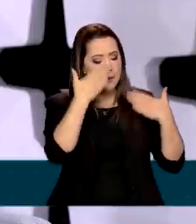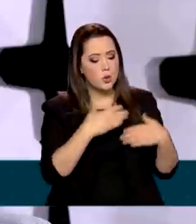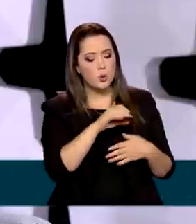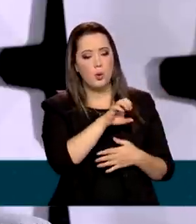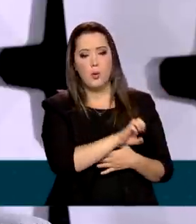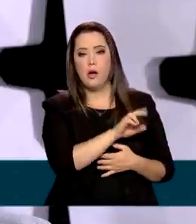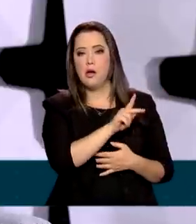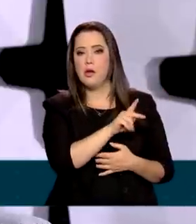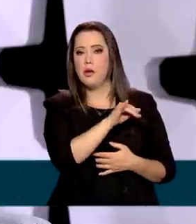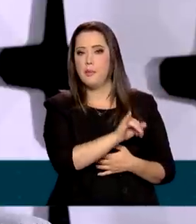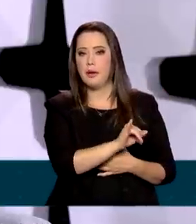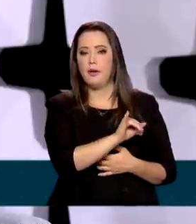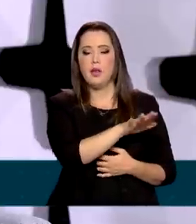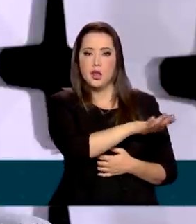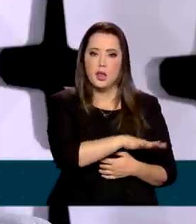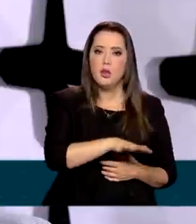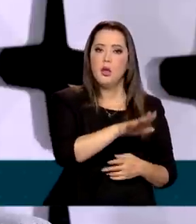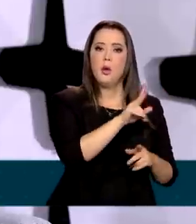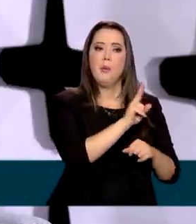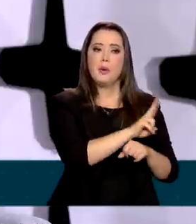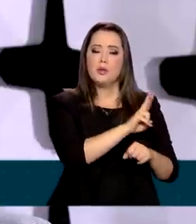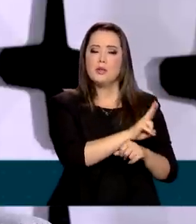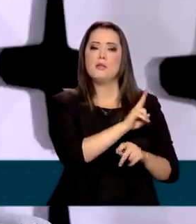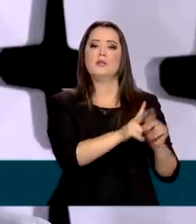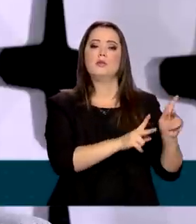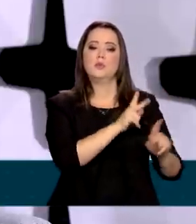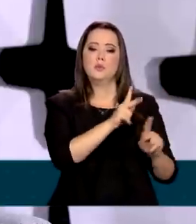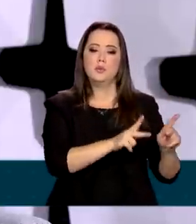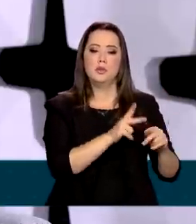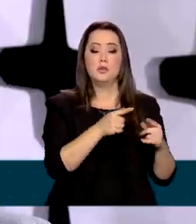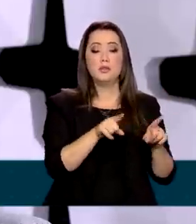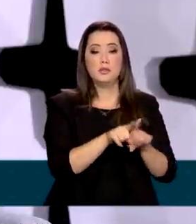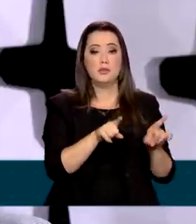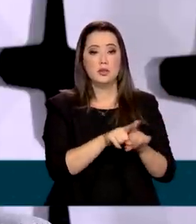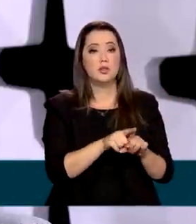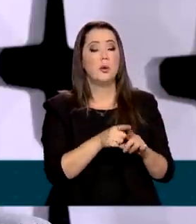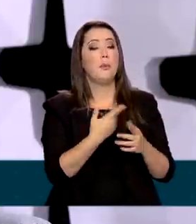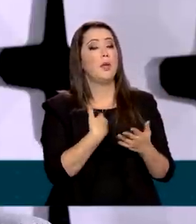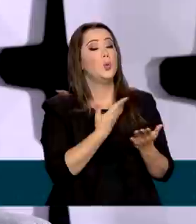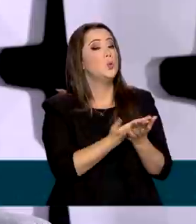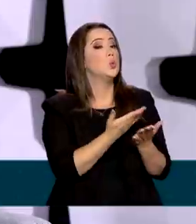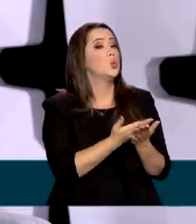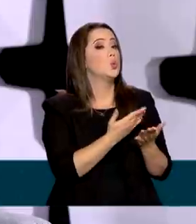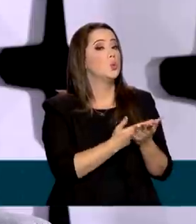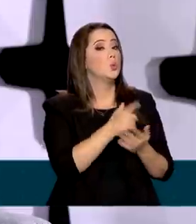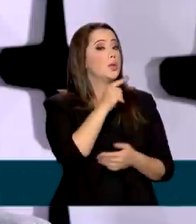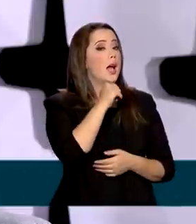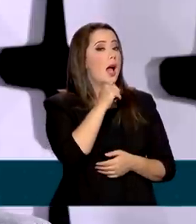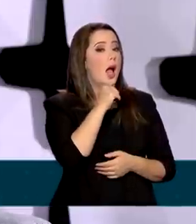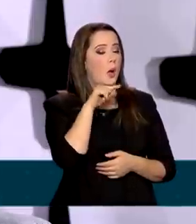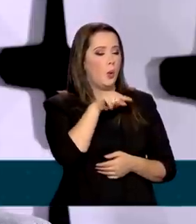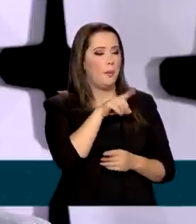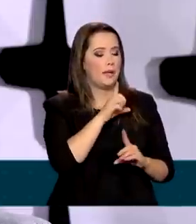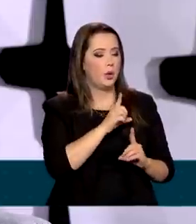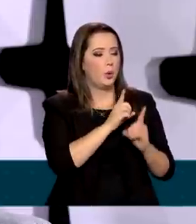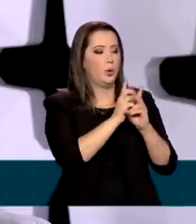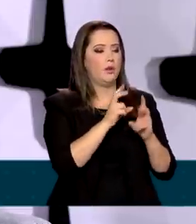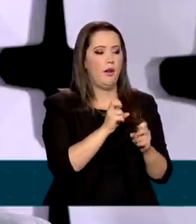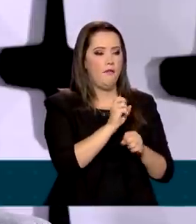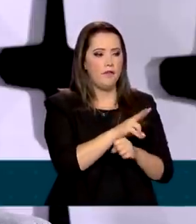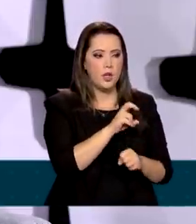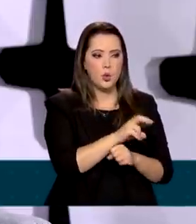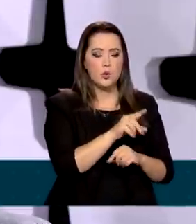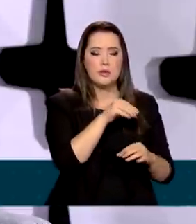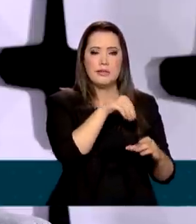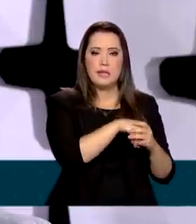coletiva, todo o trato com águas residuárias, por exemplo, para detecção do vírus em águas residuárias,